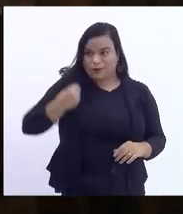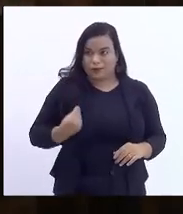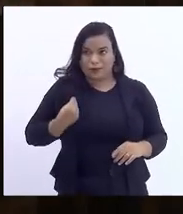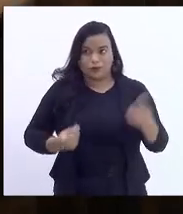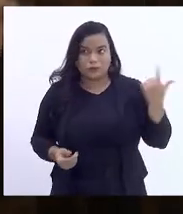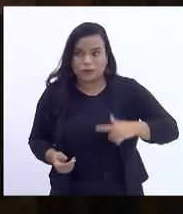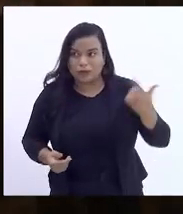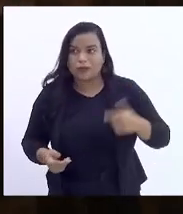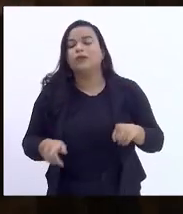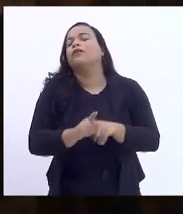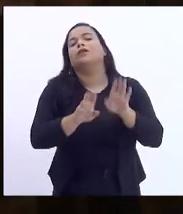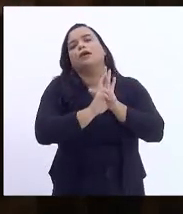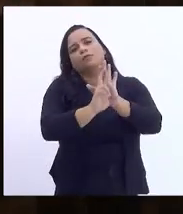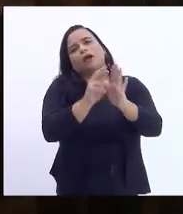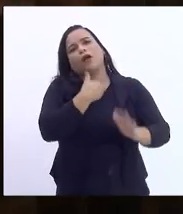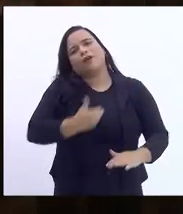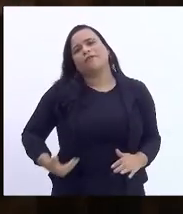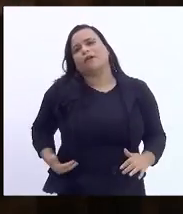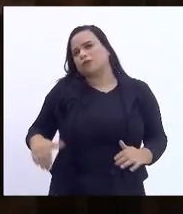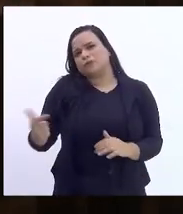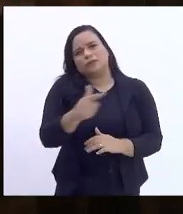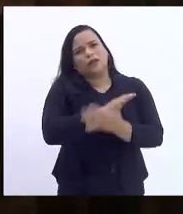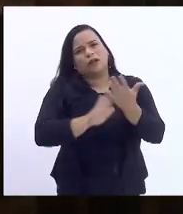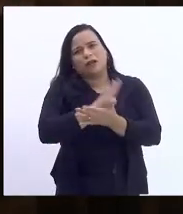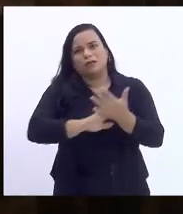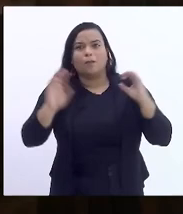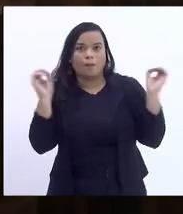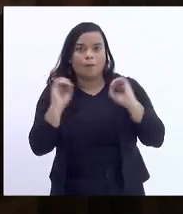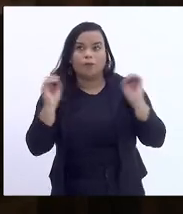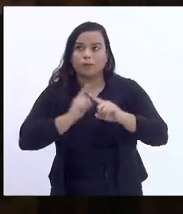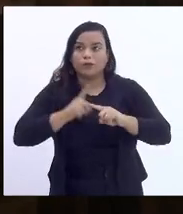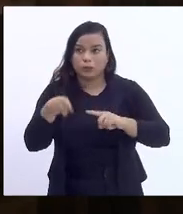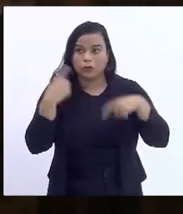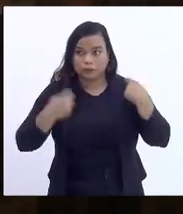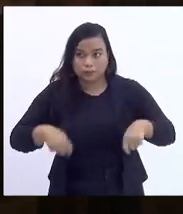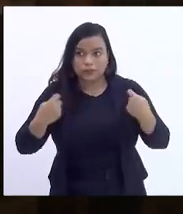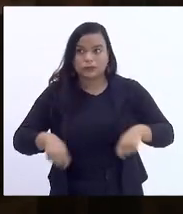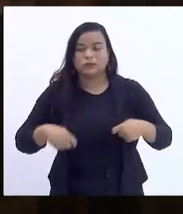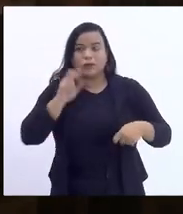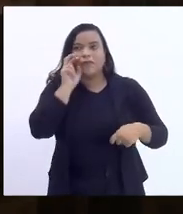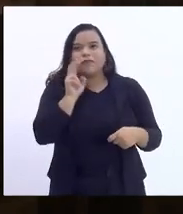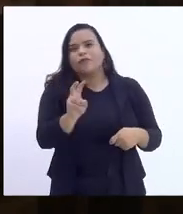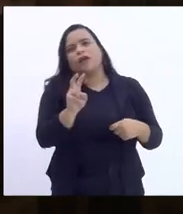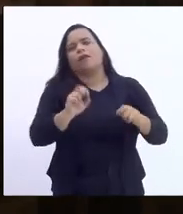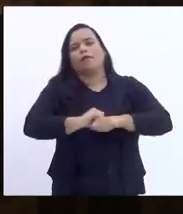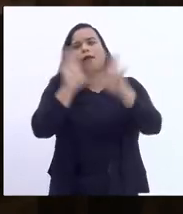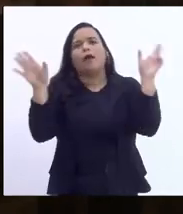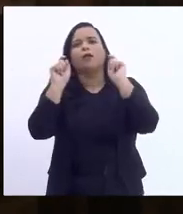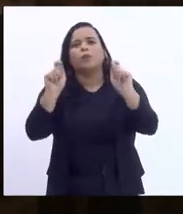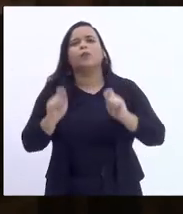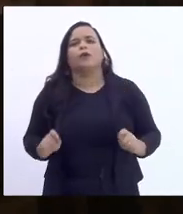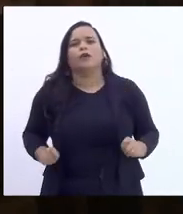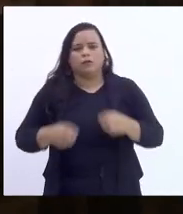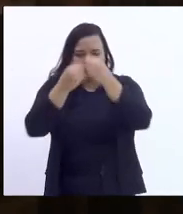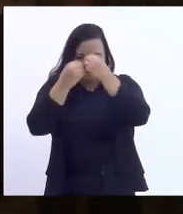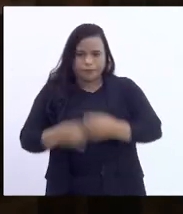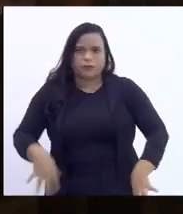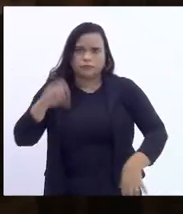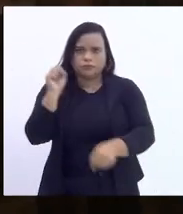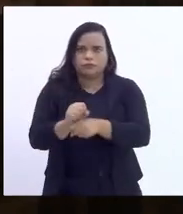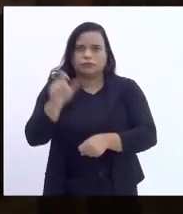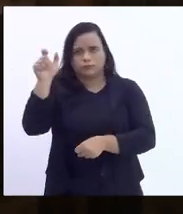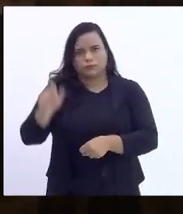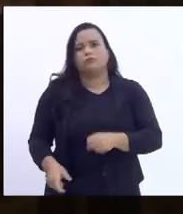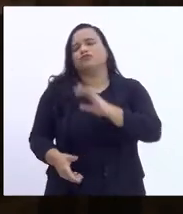ke representante desse governo não estejam aqui porque a gente precisa ter uma Lia muito clara de derrotar esse